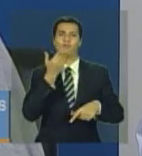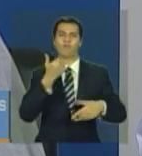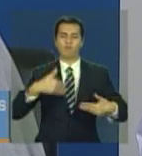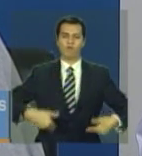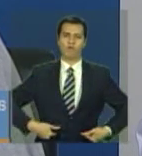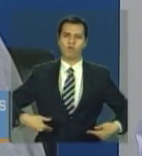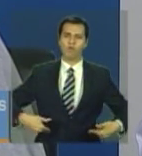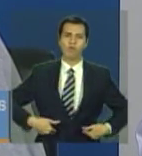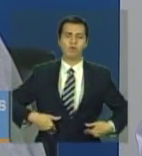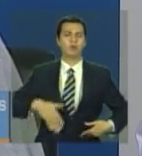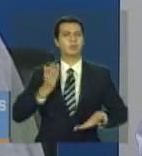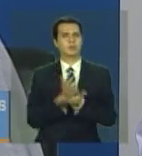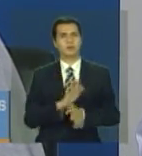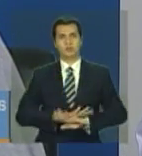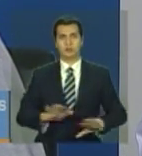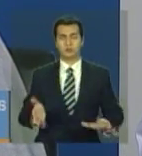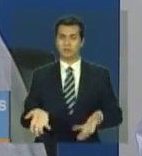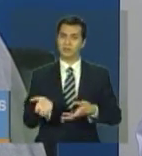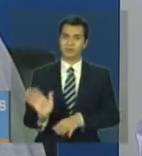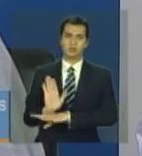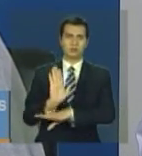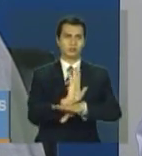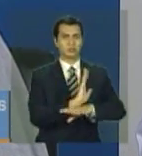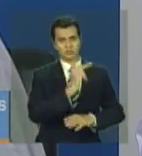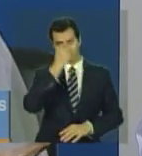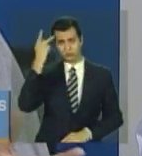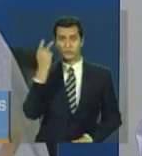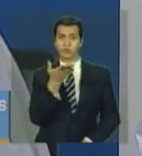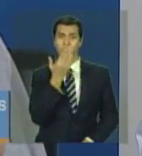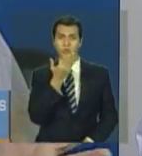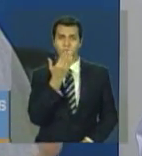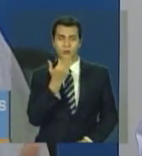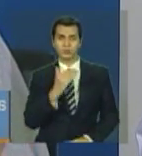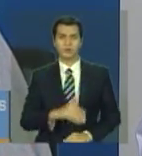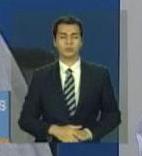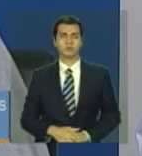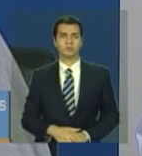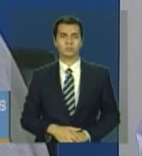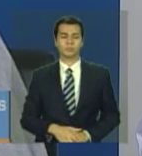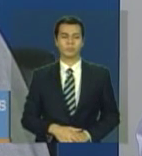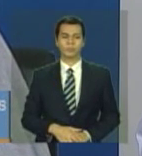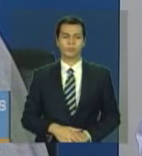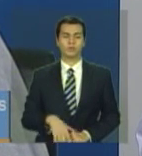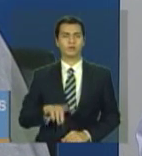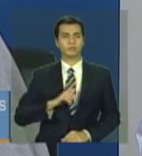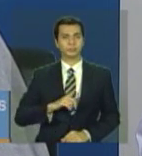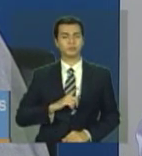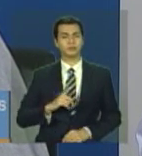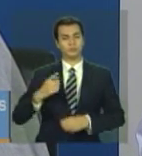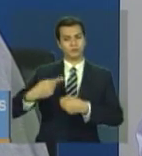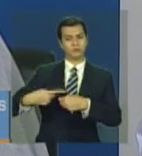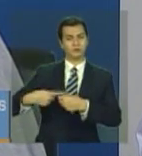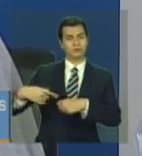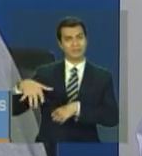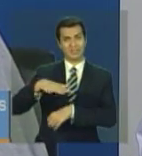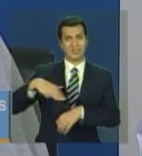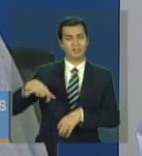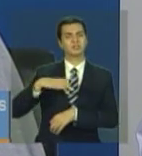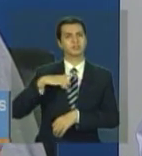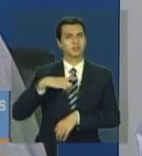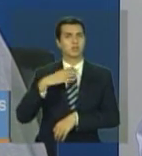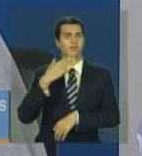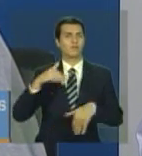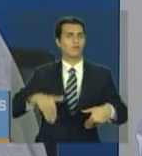insegurança alimentar, né, moderada e grave, pelo menos. Então, há um critério de priorização dos municípios que têm essa dificuldade, que têm